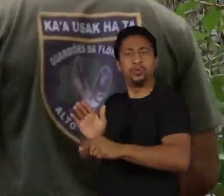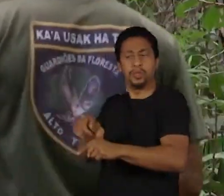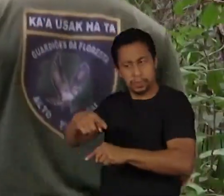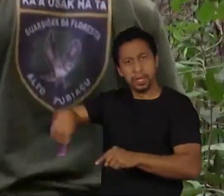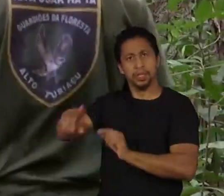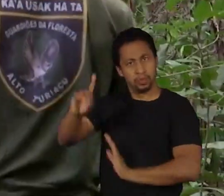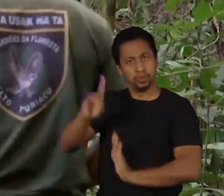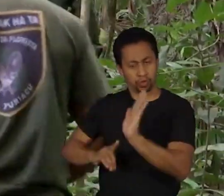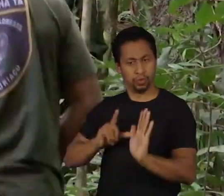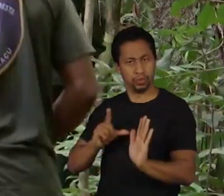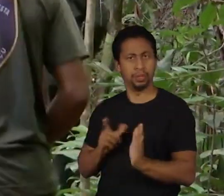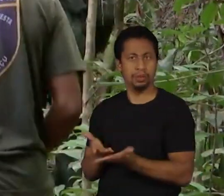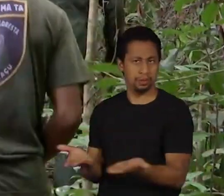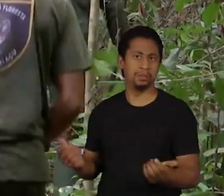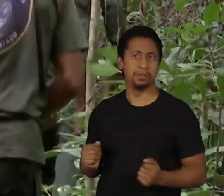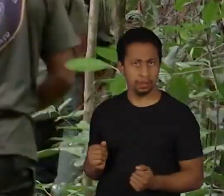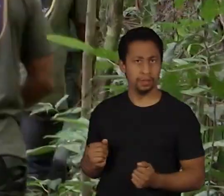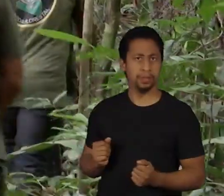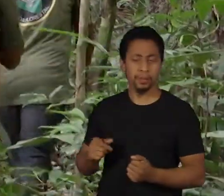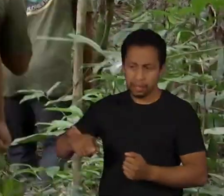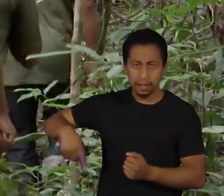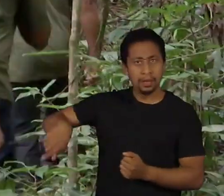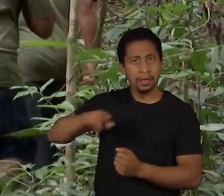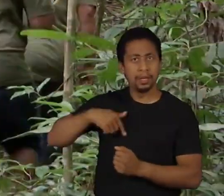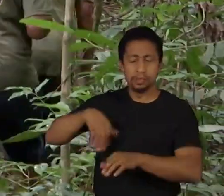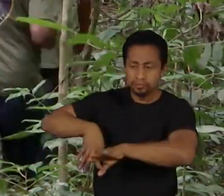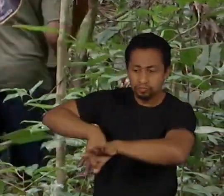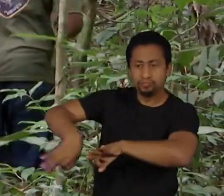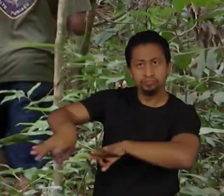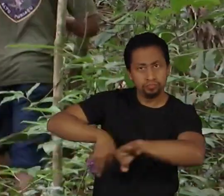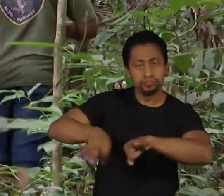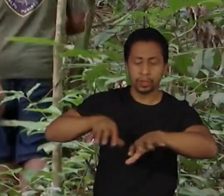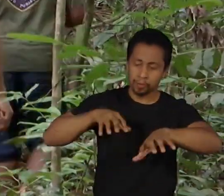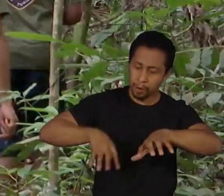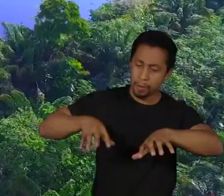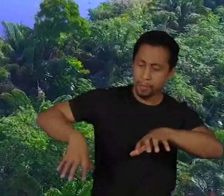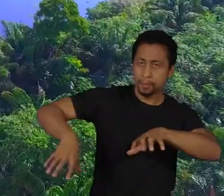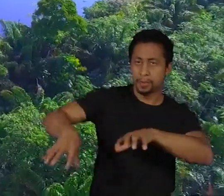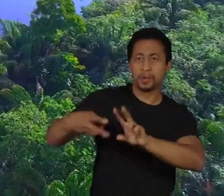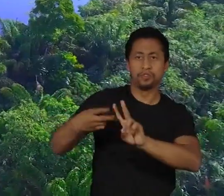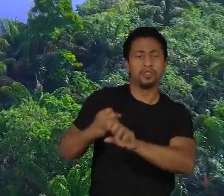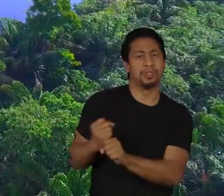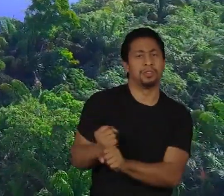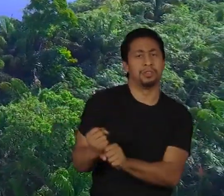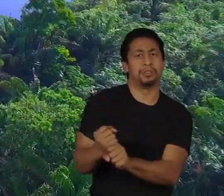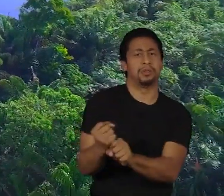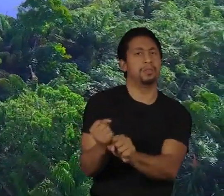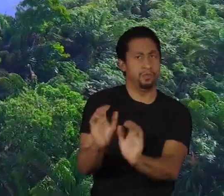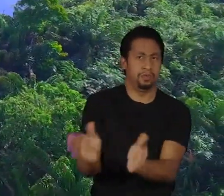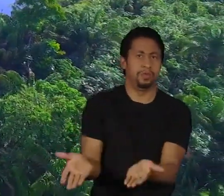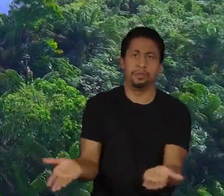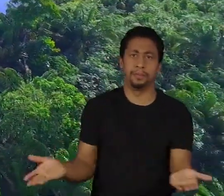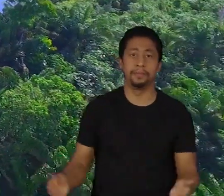isso, por ser populações indígenas que estão lá há milhares de anos.